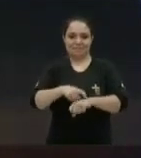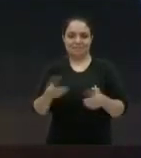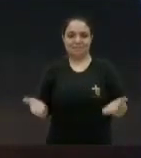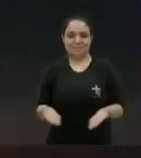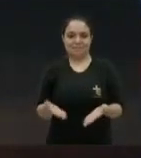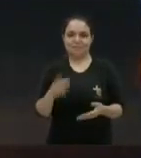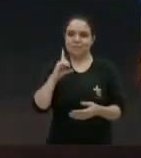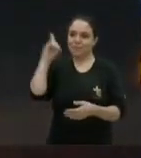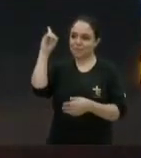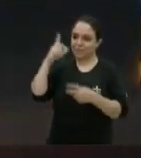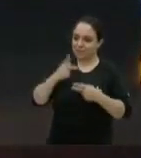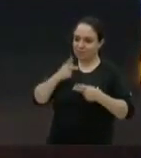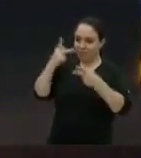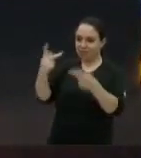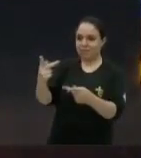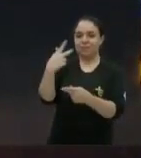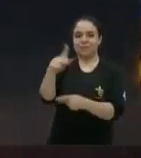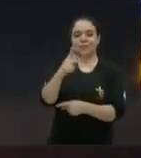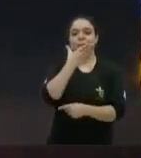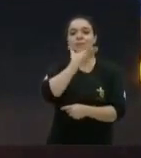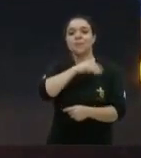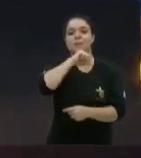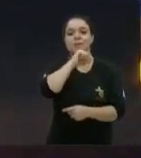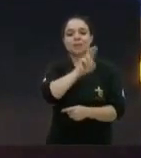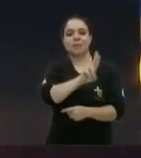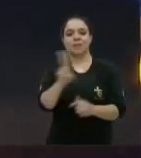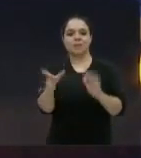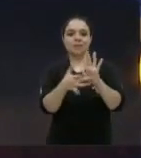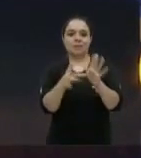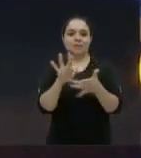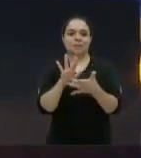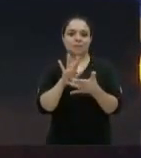Deus está visitando teu pai na UTI agora, em nome de Jesus.